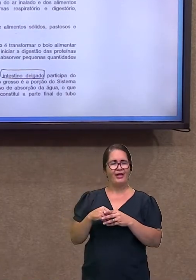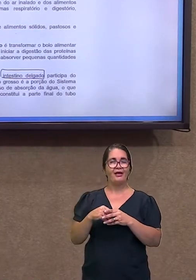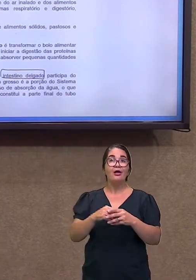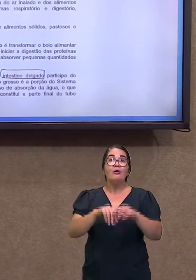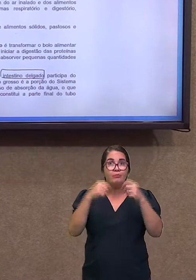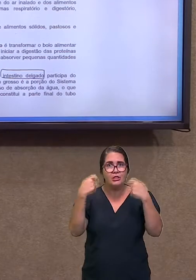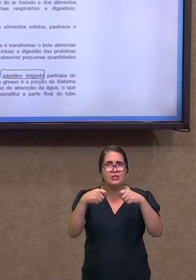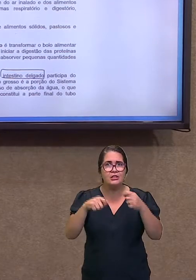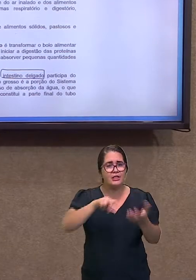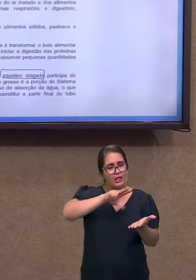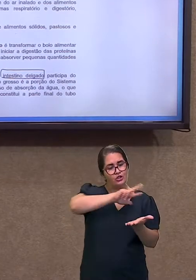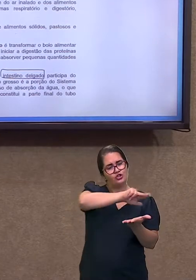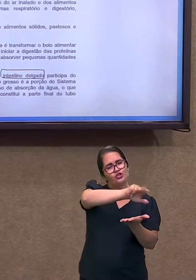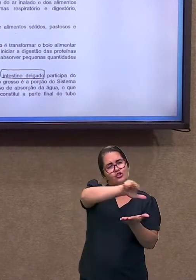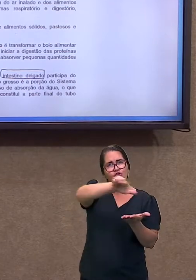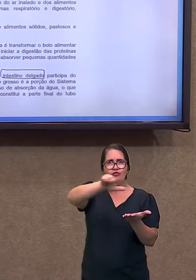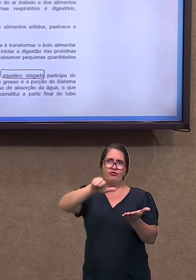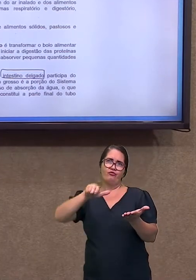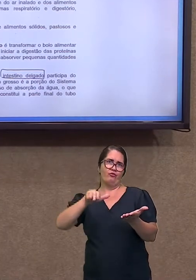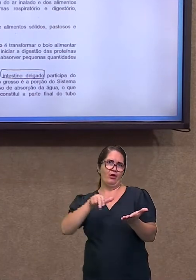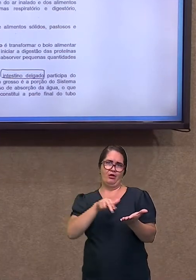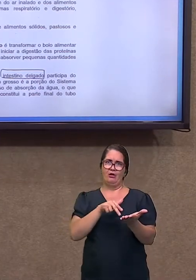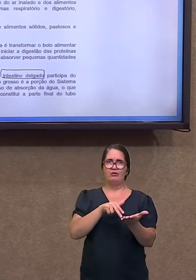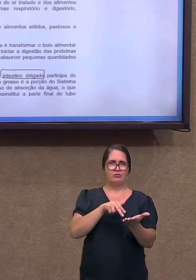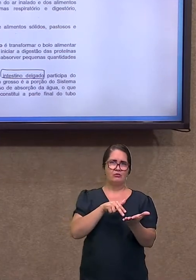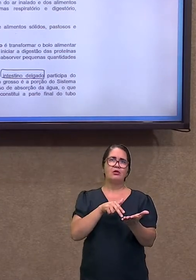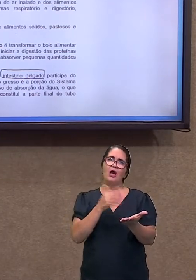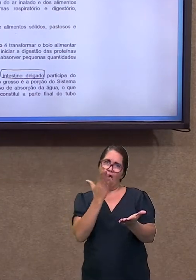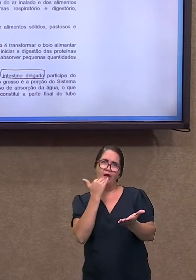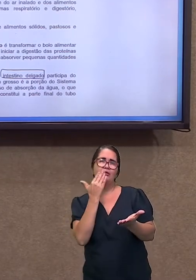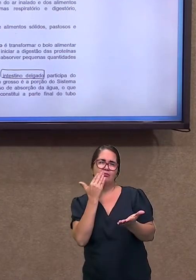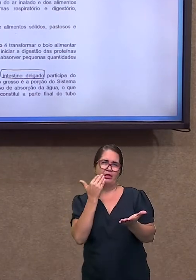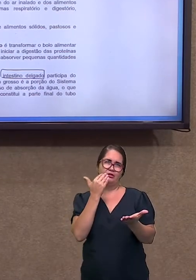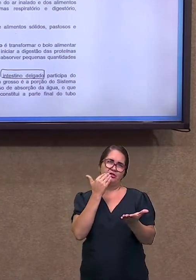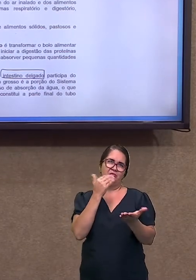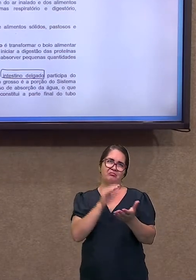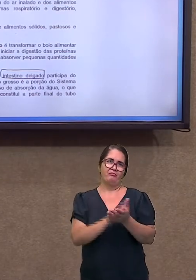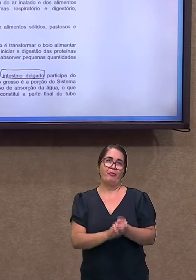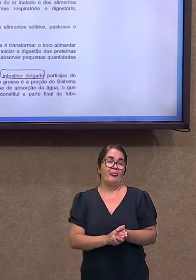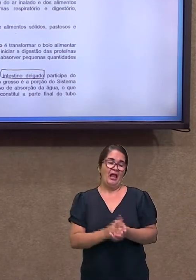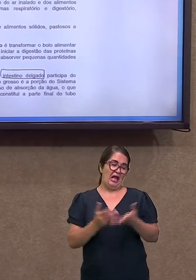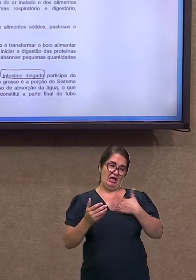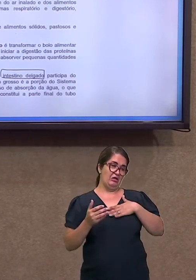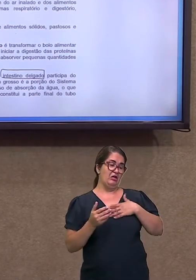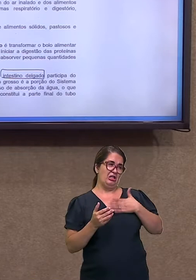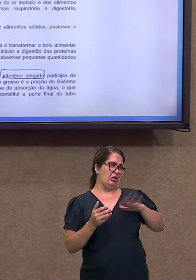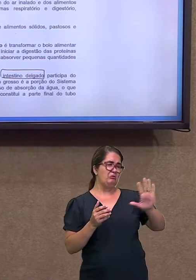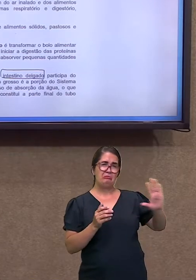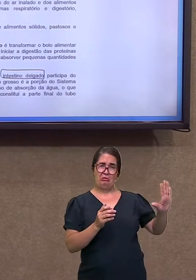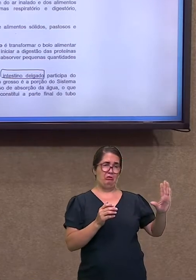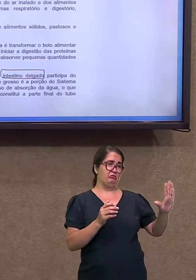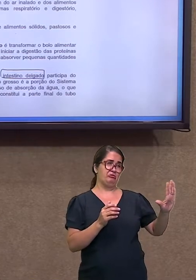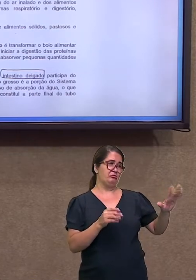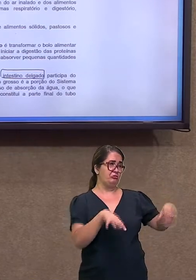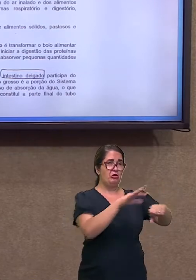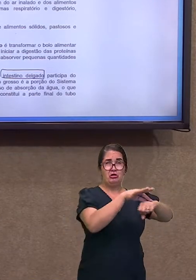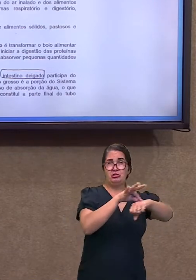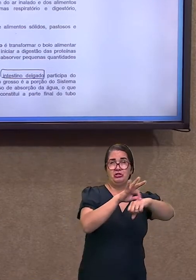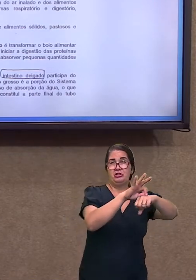Mas eu gosto só de arroz, eu não gosto de feijão. Eu gosto só da carne. Nós temos